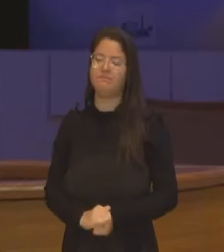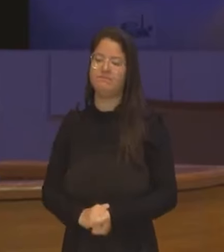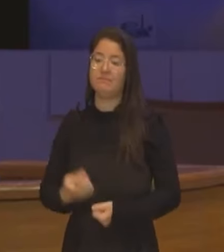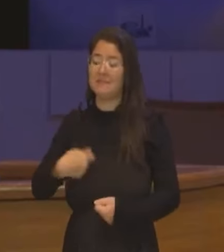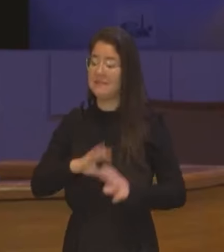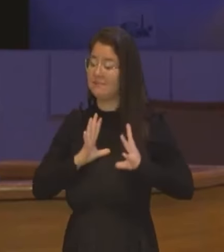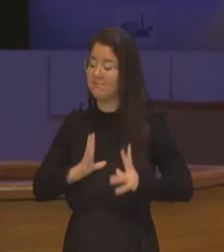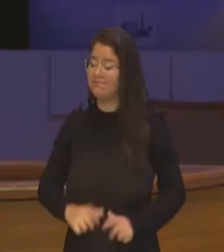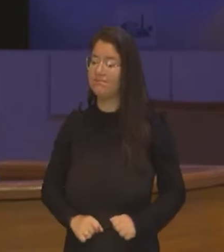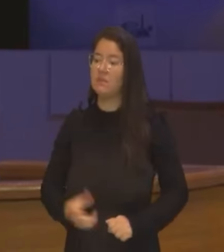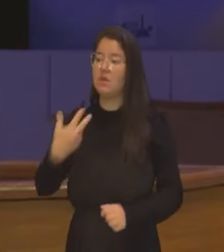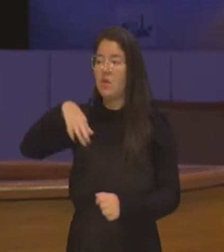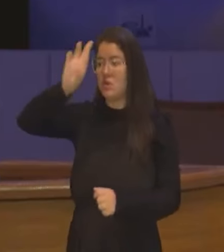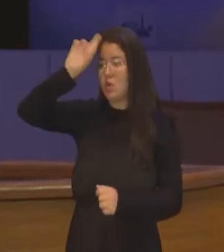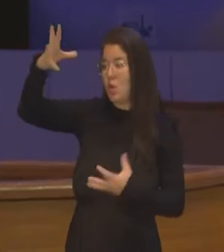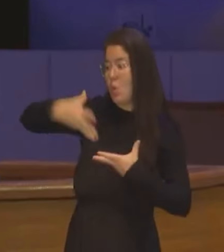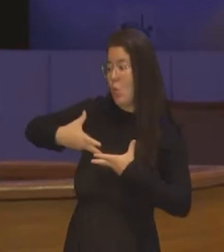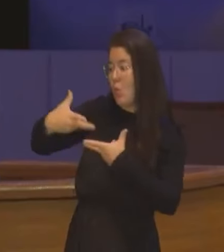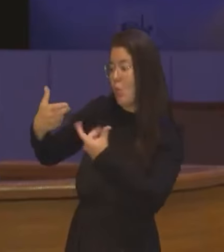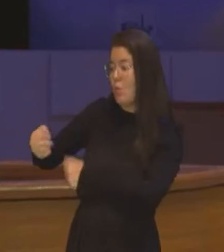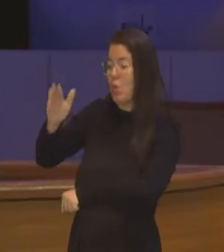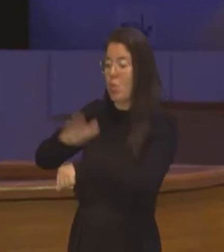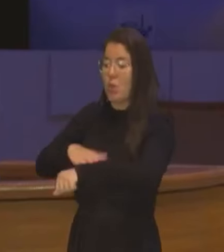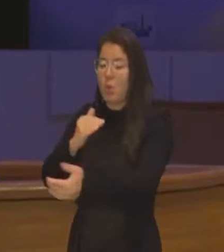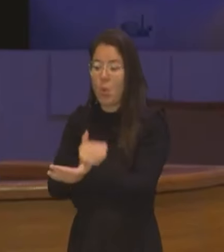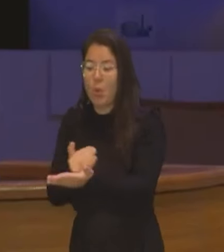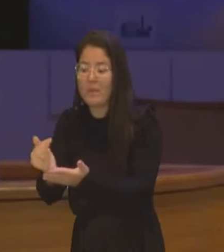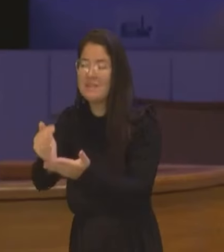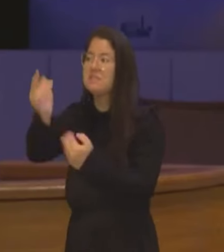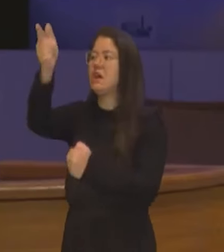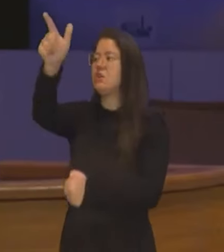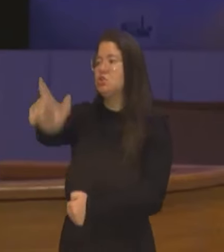O Senhor nos convida essa noite a um tempo de recomeço.